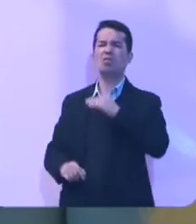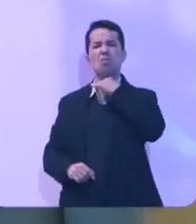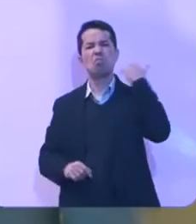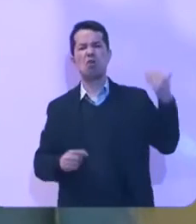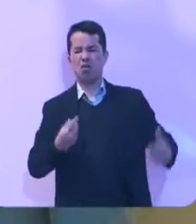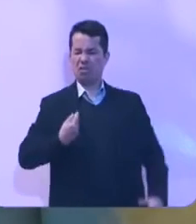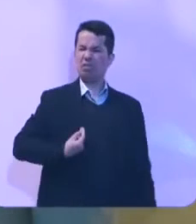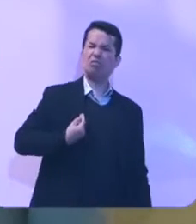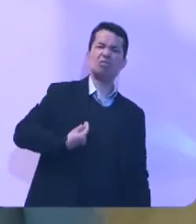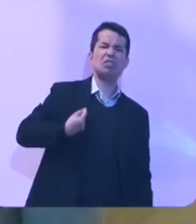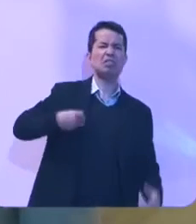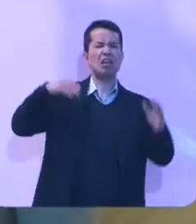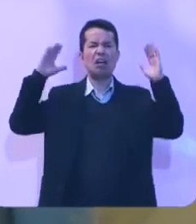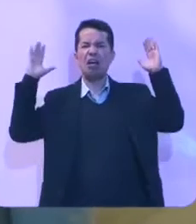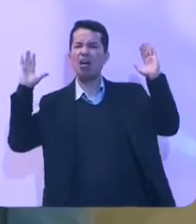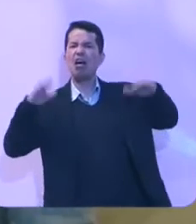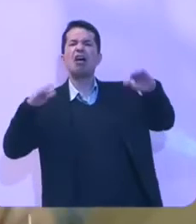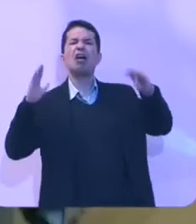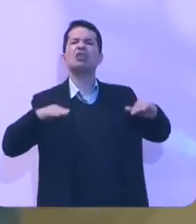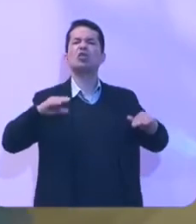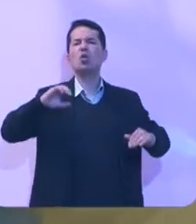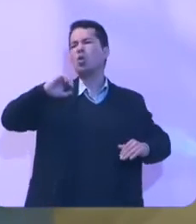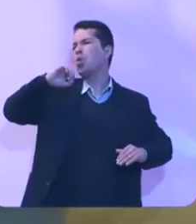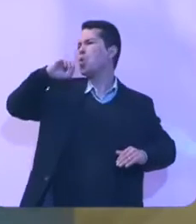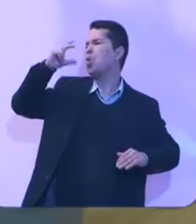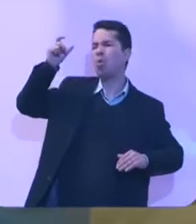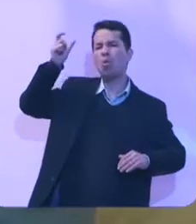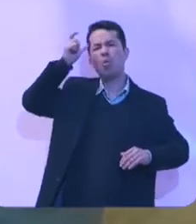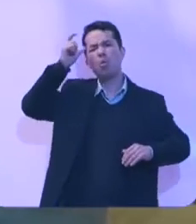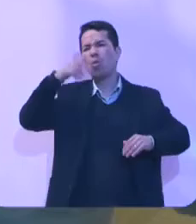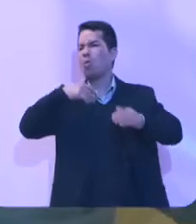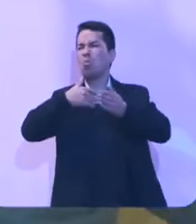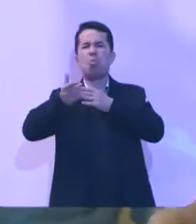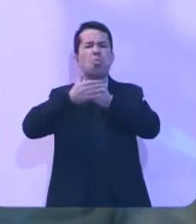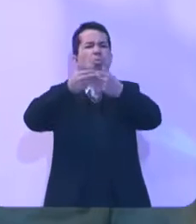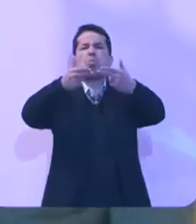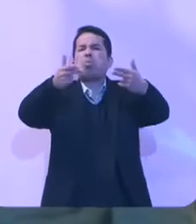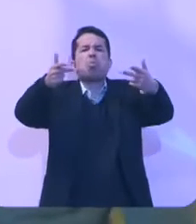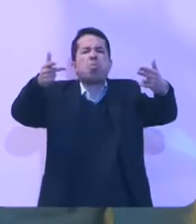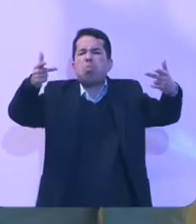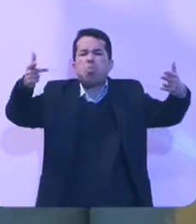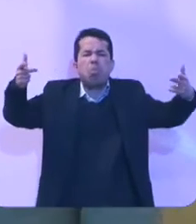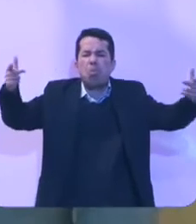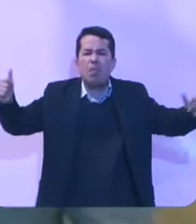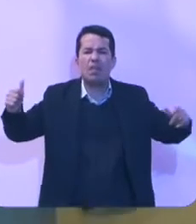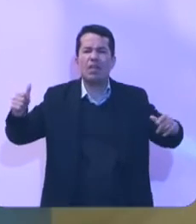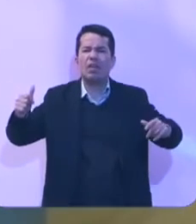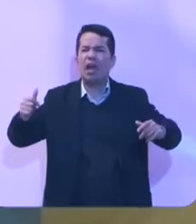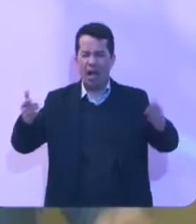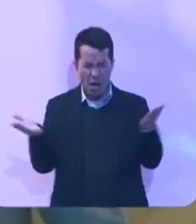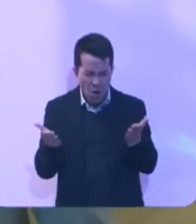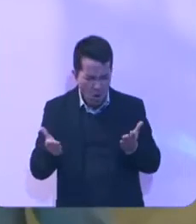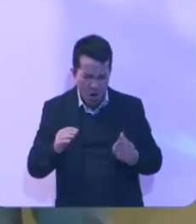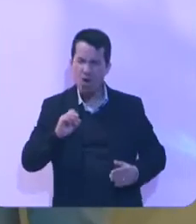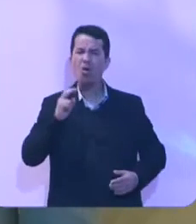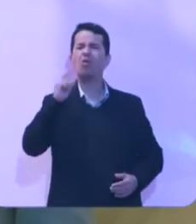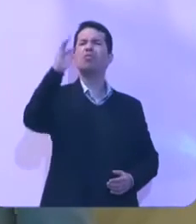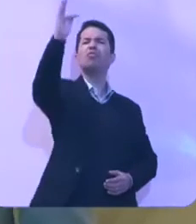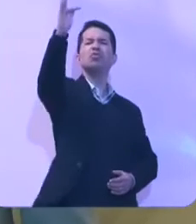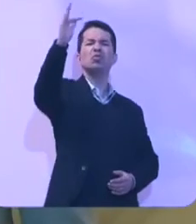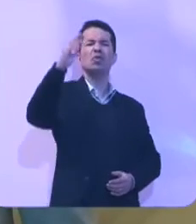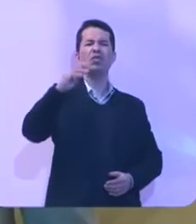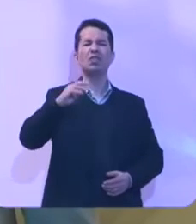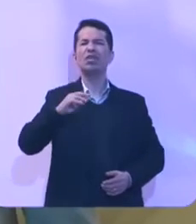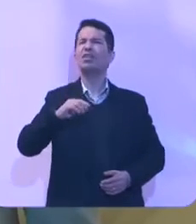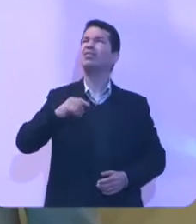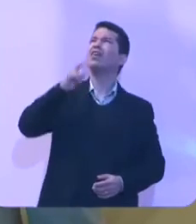vida, nem os anjos, nem outras autoridades ou poderes celestiais, nem o presente, nem o futuro,